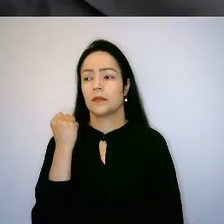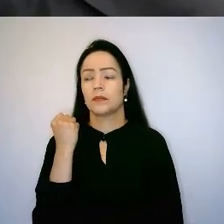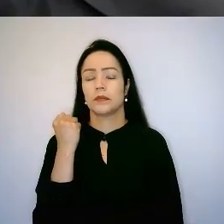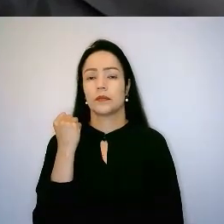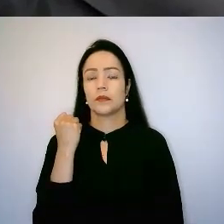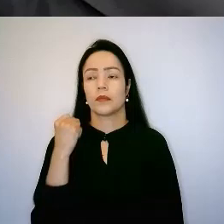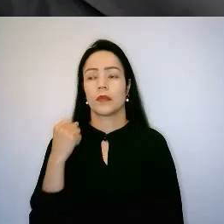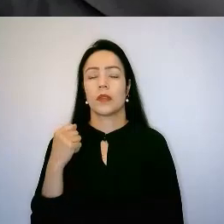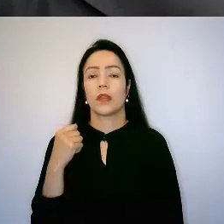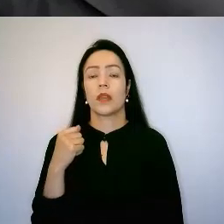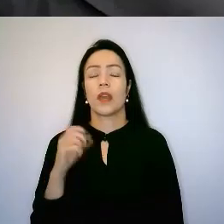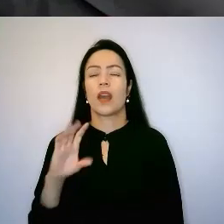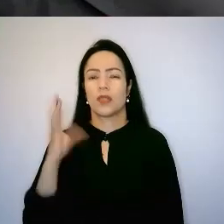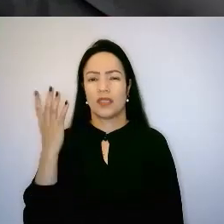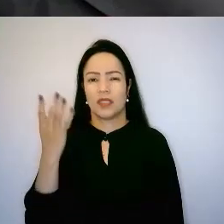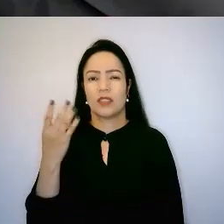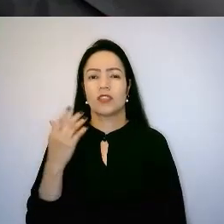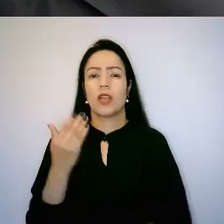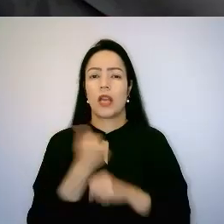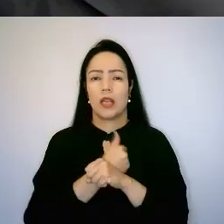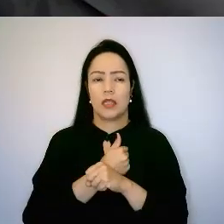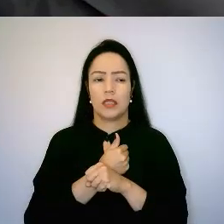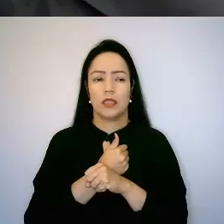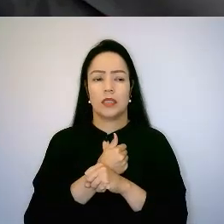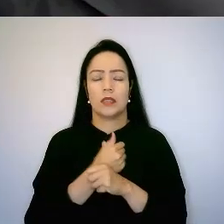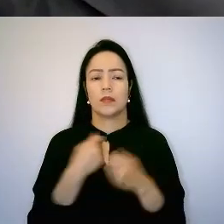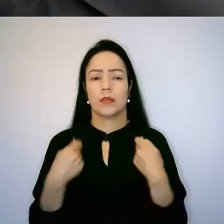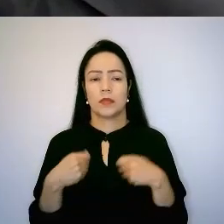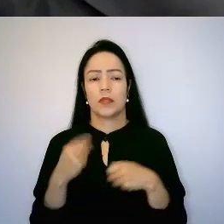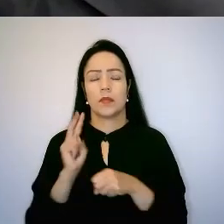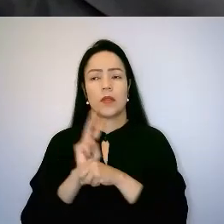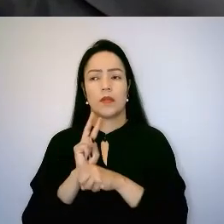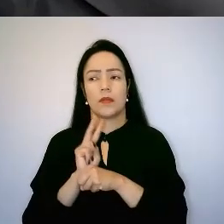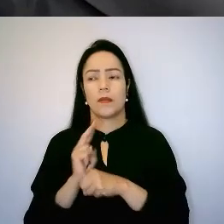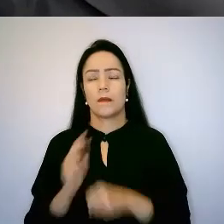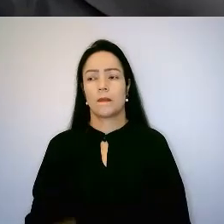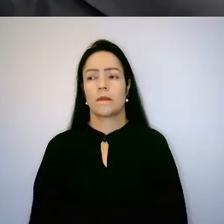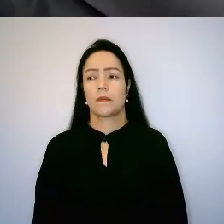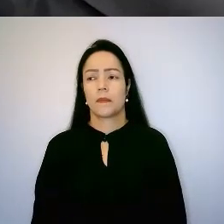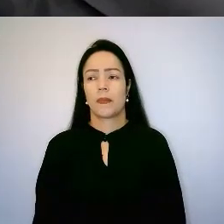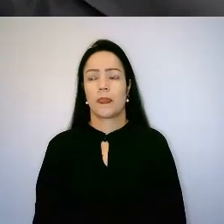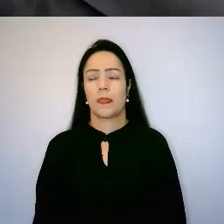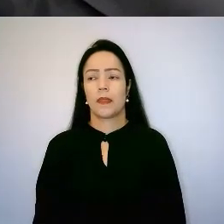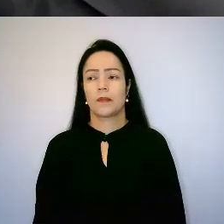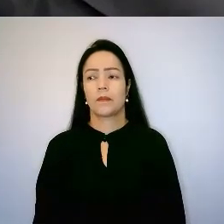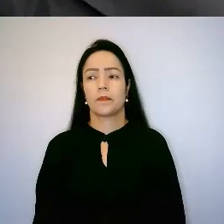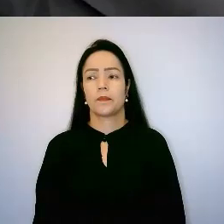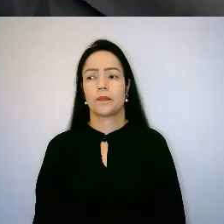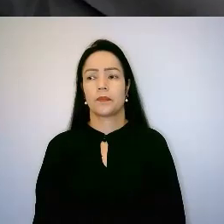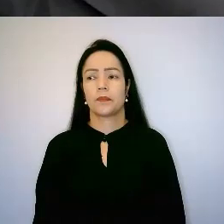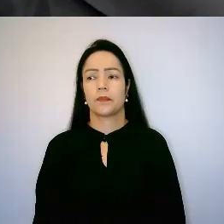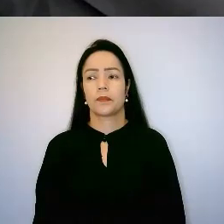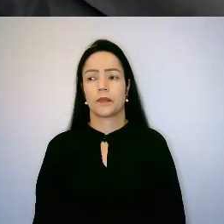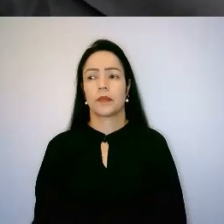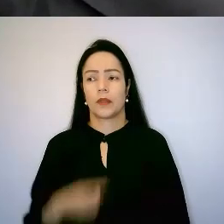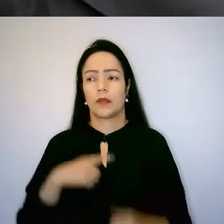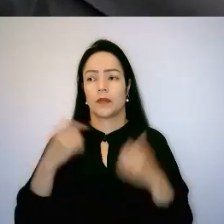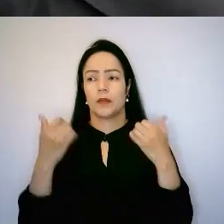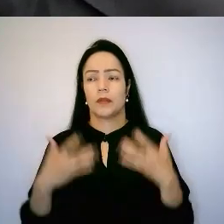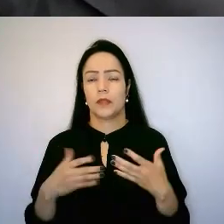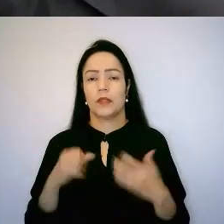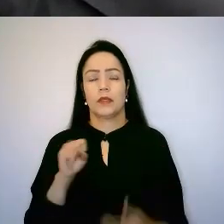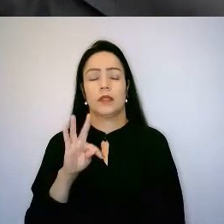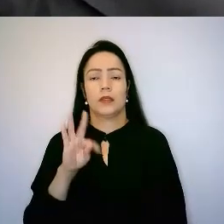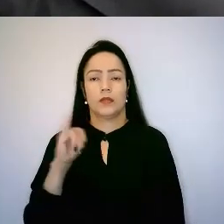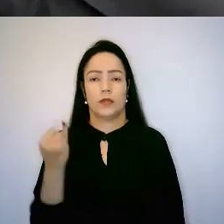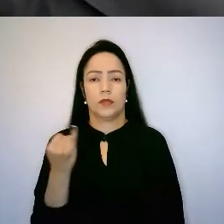que deu origem a falta grave tem um entendimento do STJ que eu faço a transcrição na relatoria do